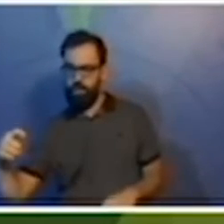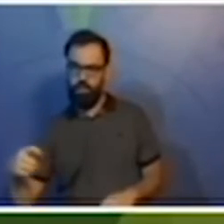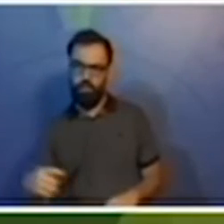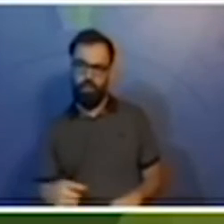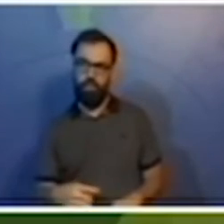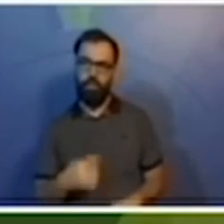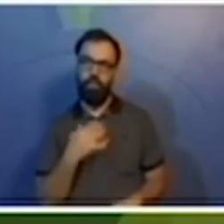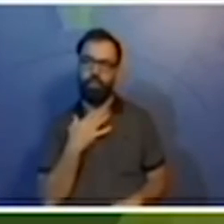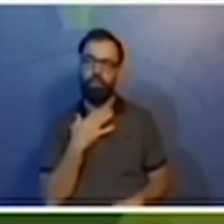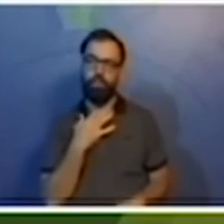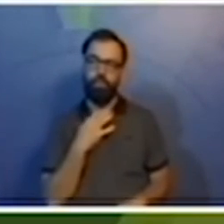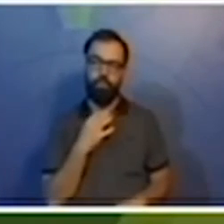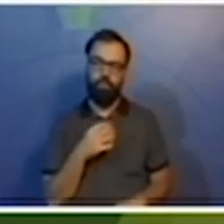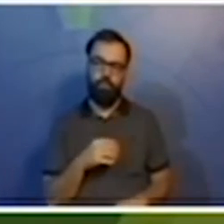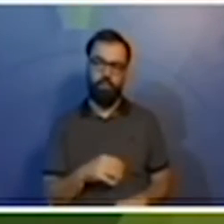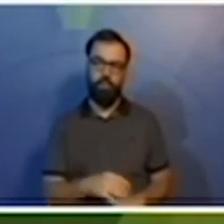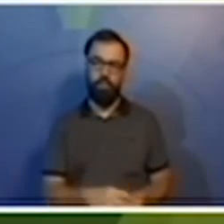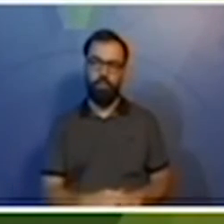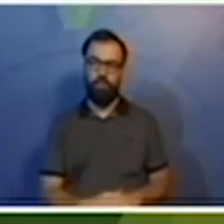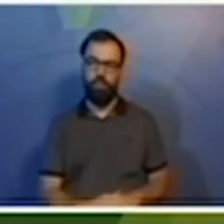x, 5x.